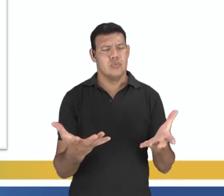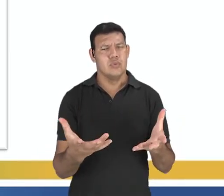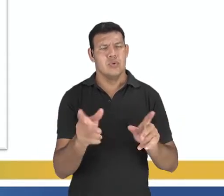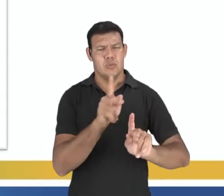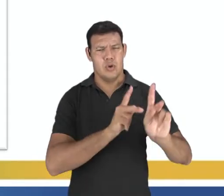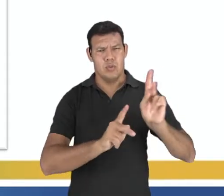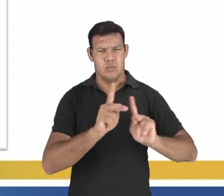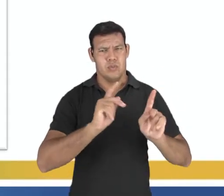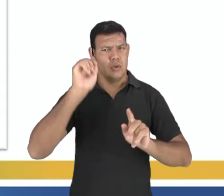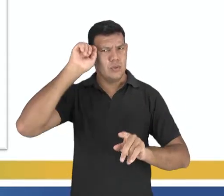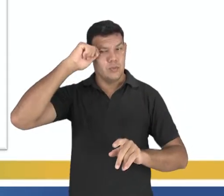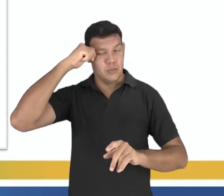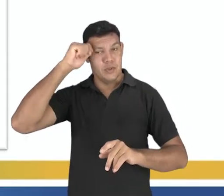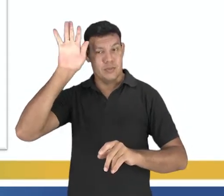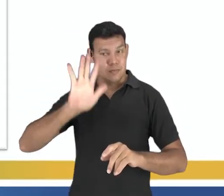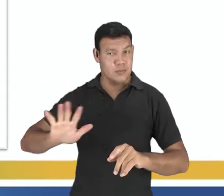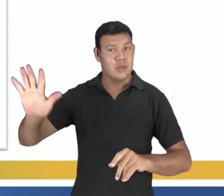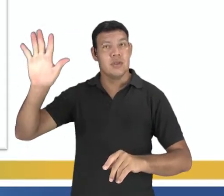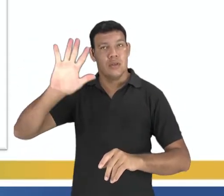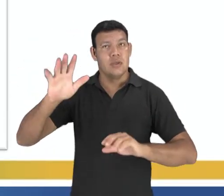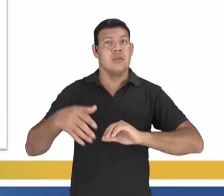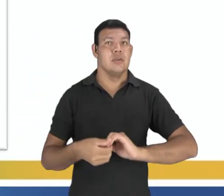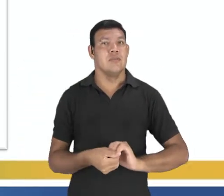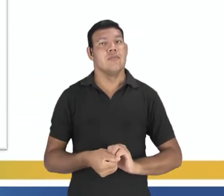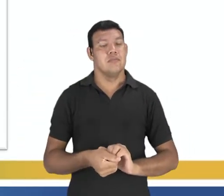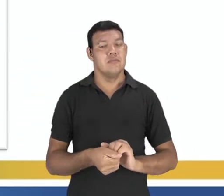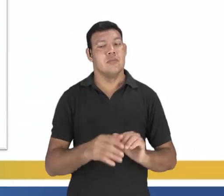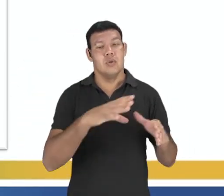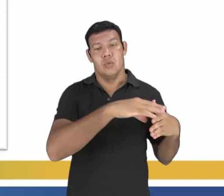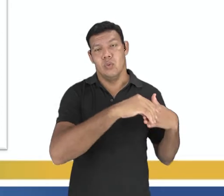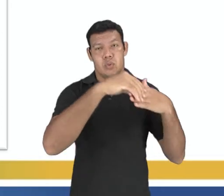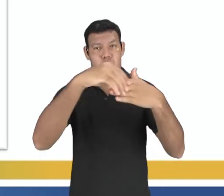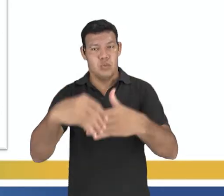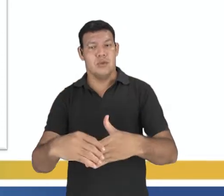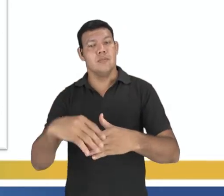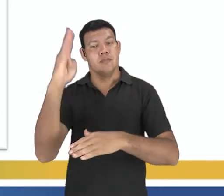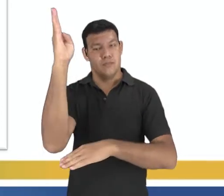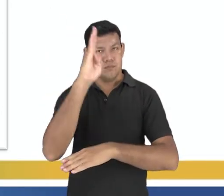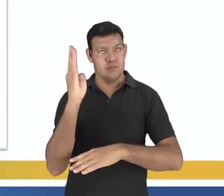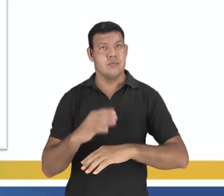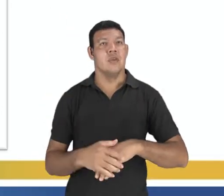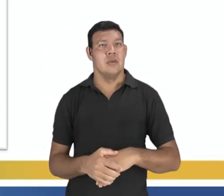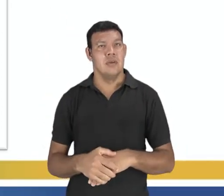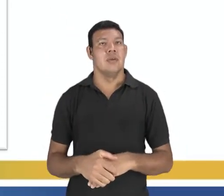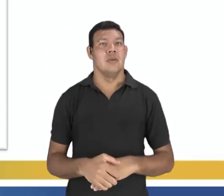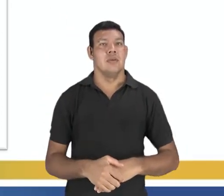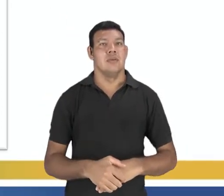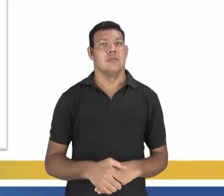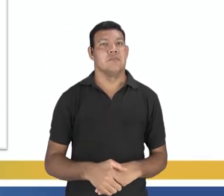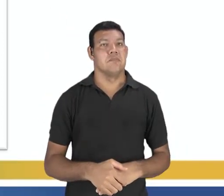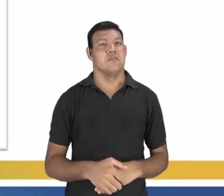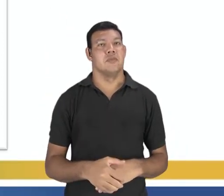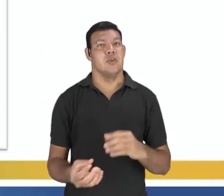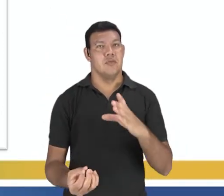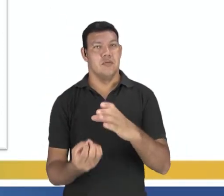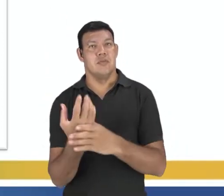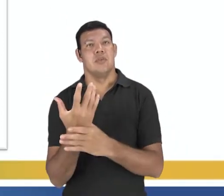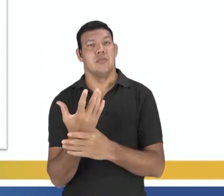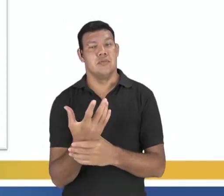foi trazida para esse território, compondo mais um índice de imigração. No século XIX,